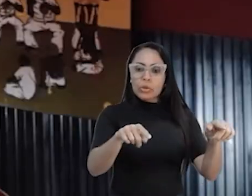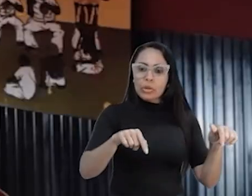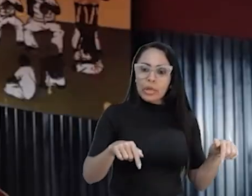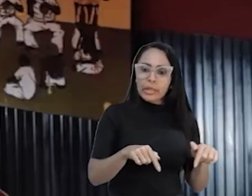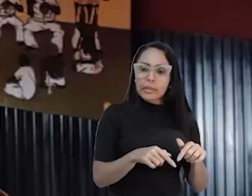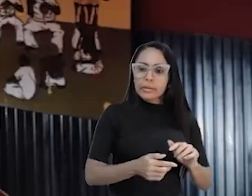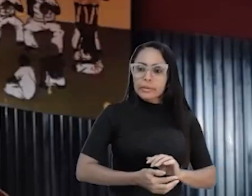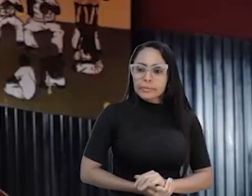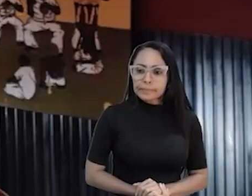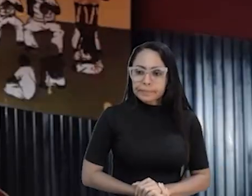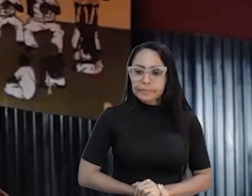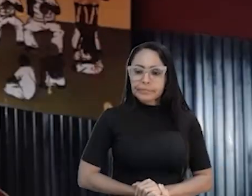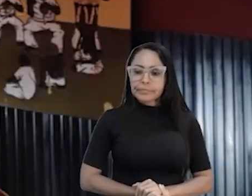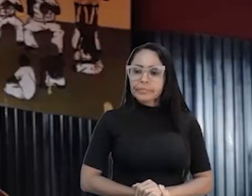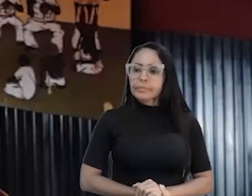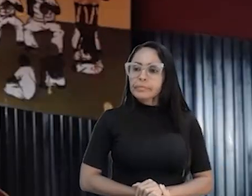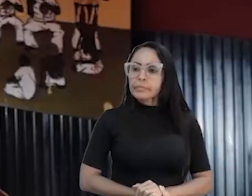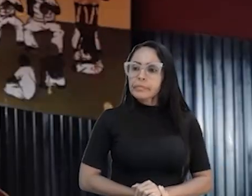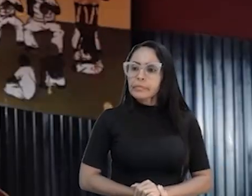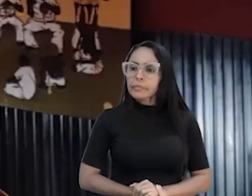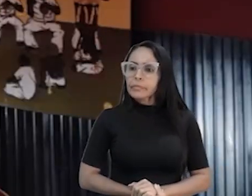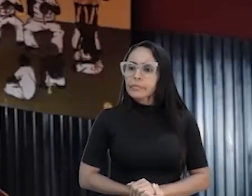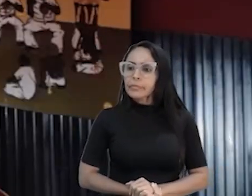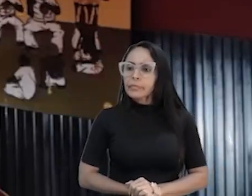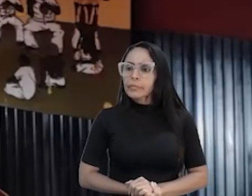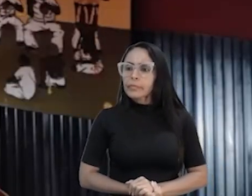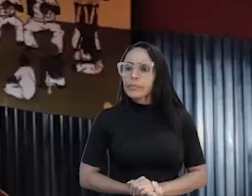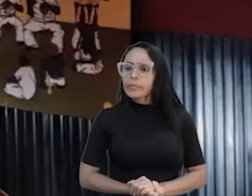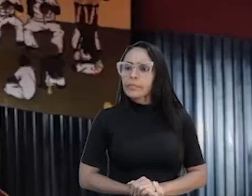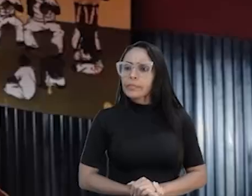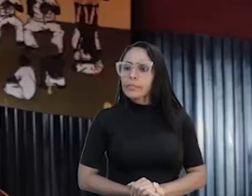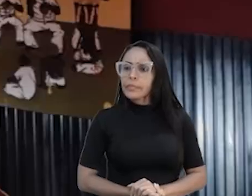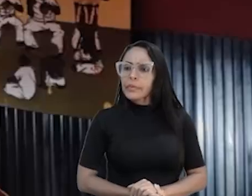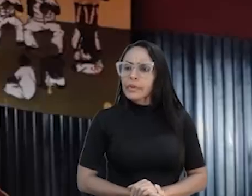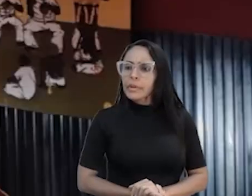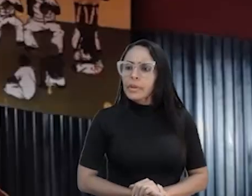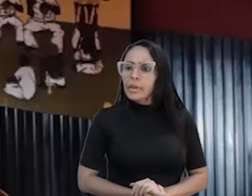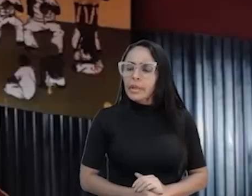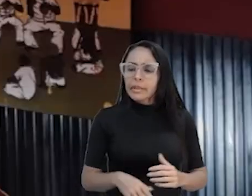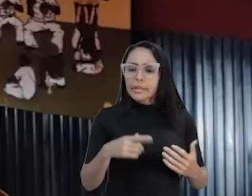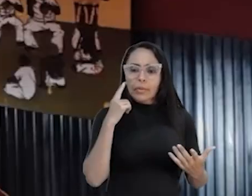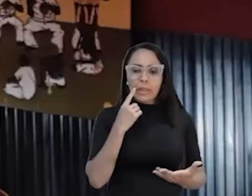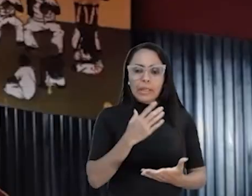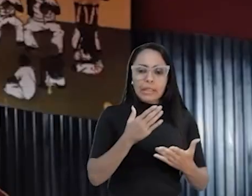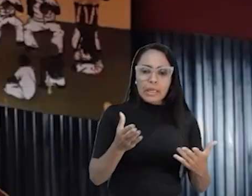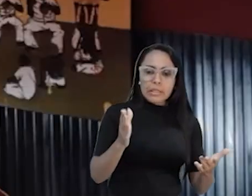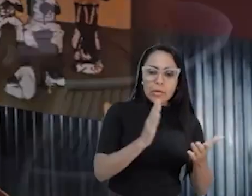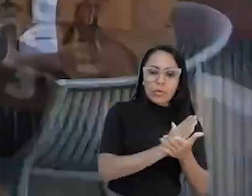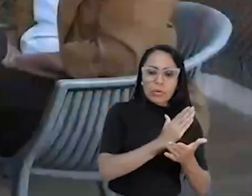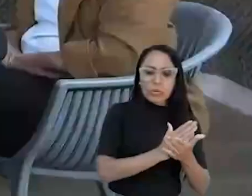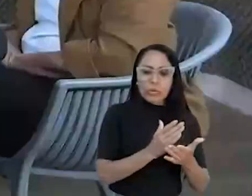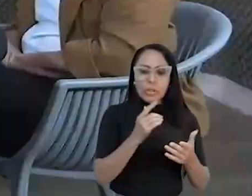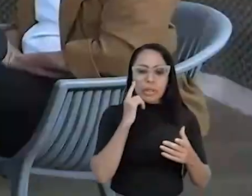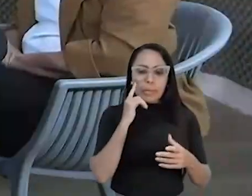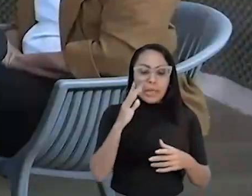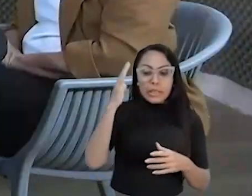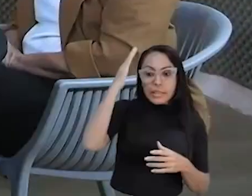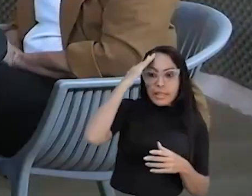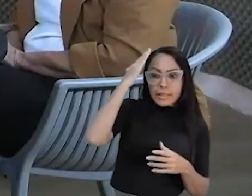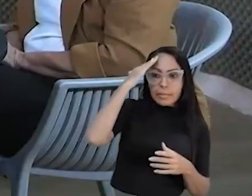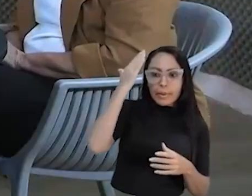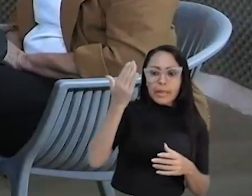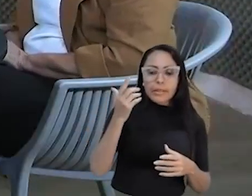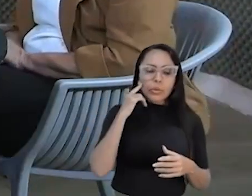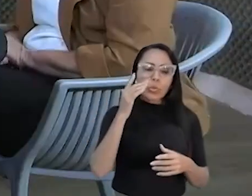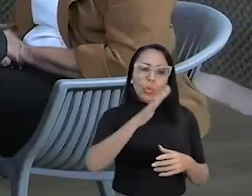animação falando, né? Então, a cena, ela vai trazer um pouco dessa atmosfera, desse entendimento